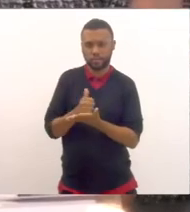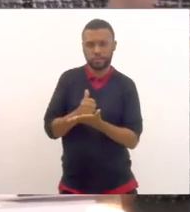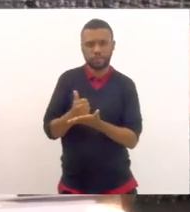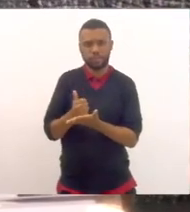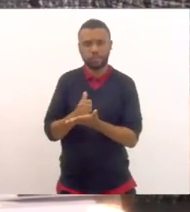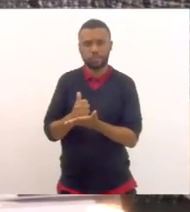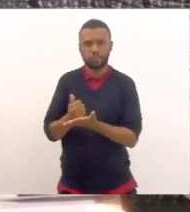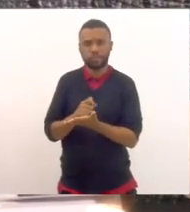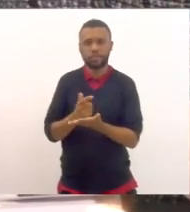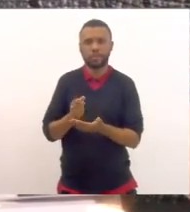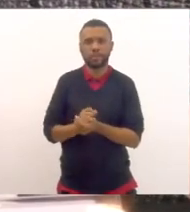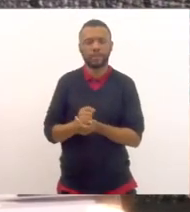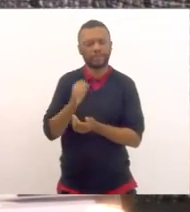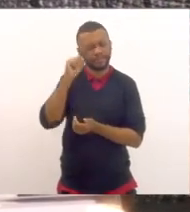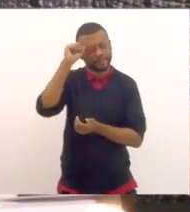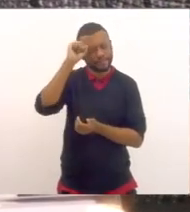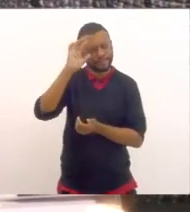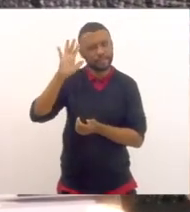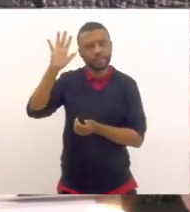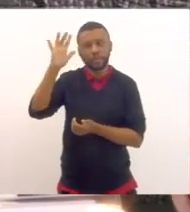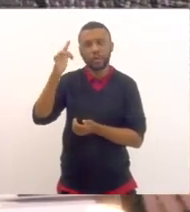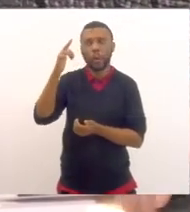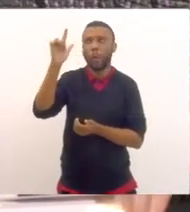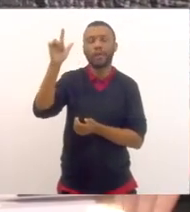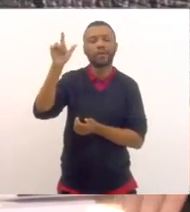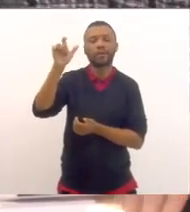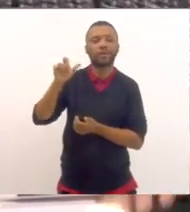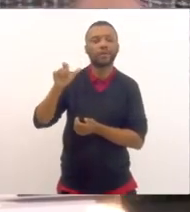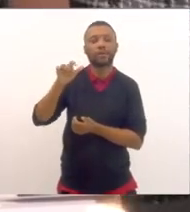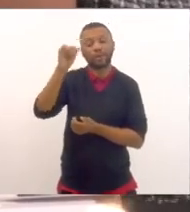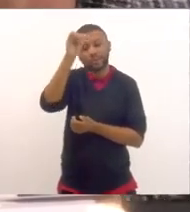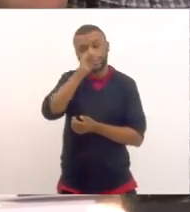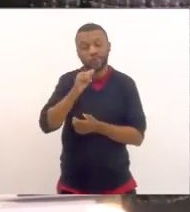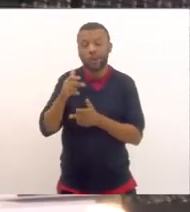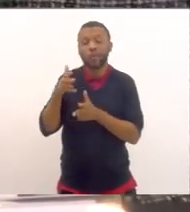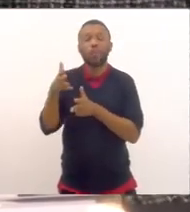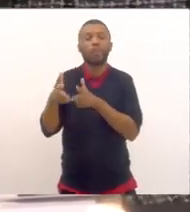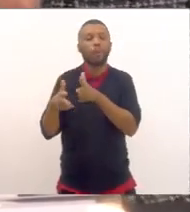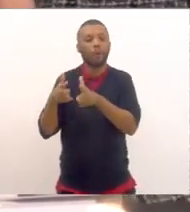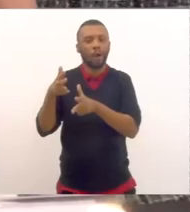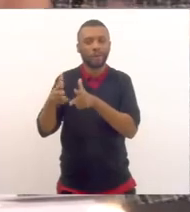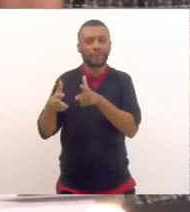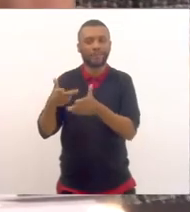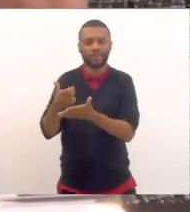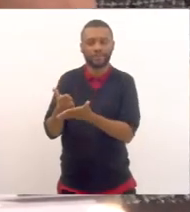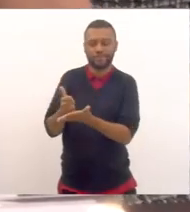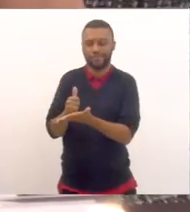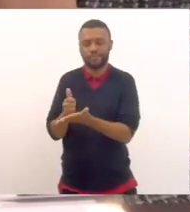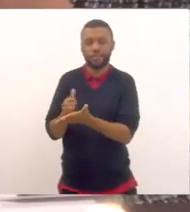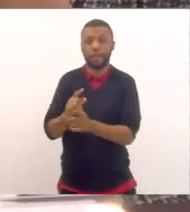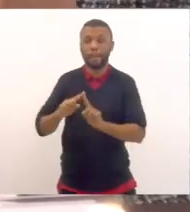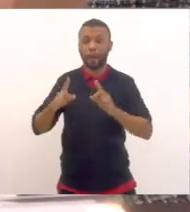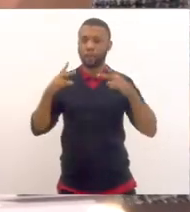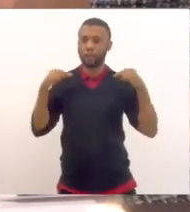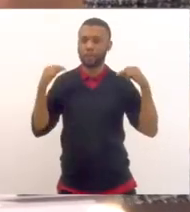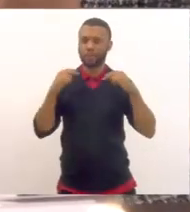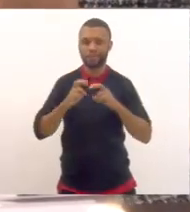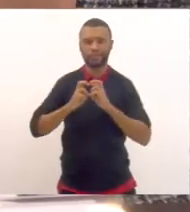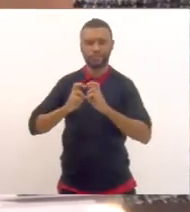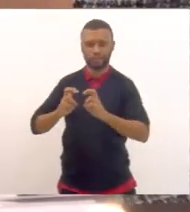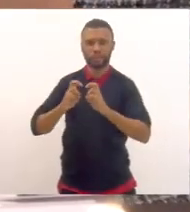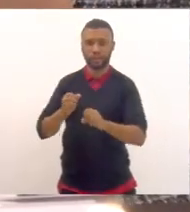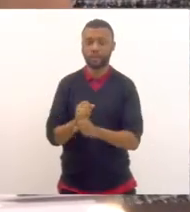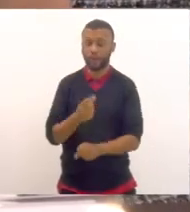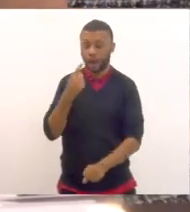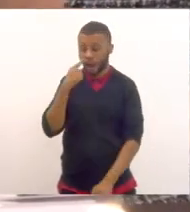eu tava aqui com a parar com a cabeça e motorneiro eu já sou da época do Bonde mas o maquinista e